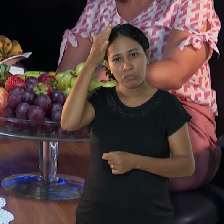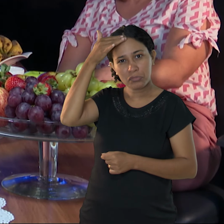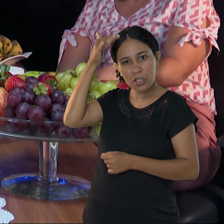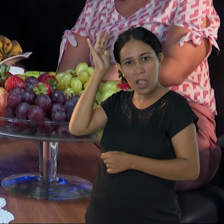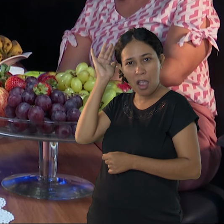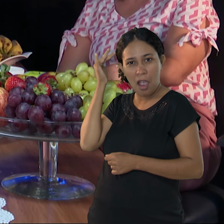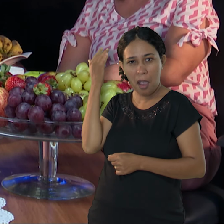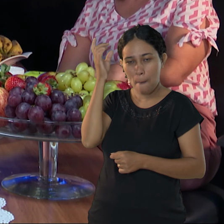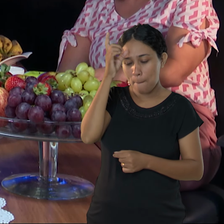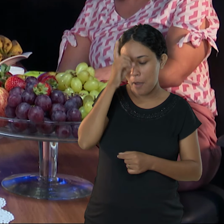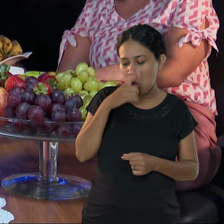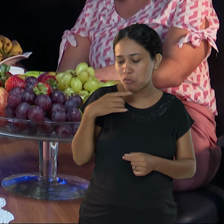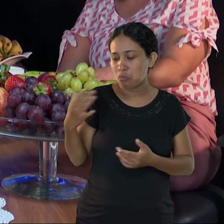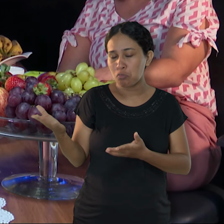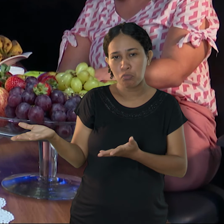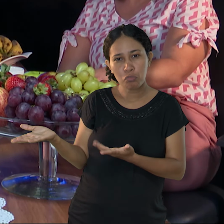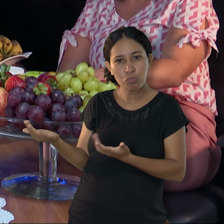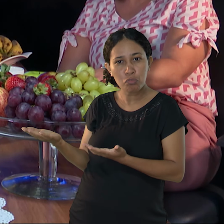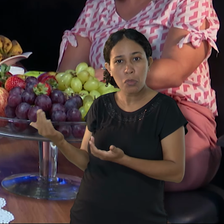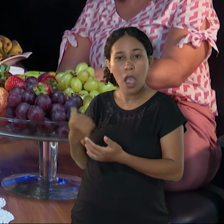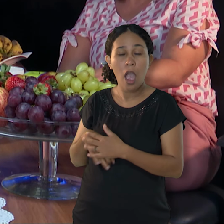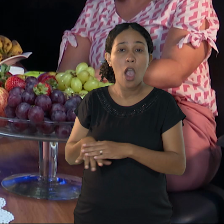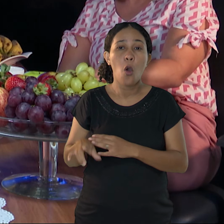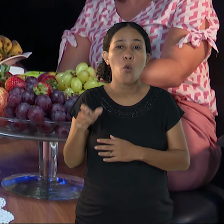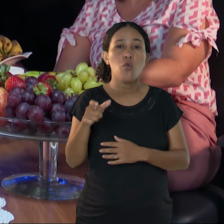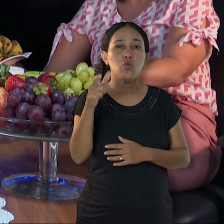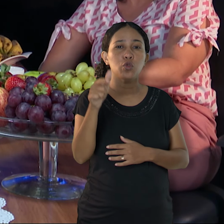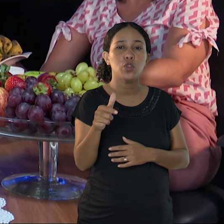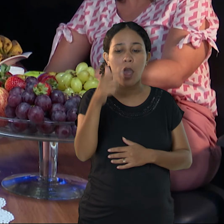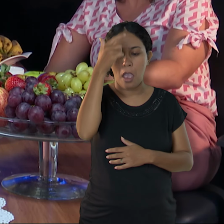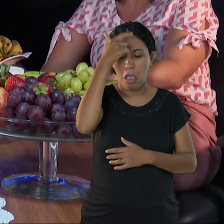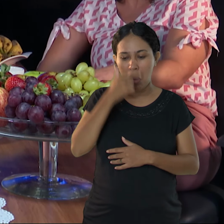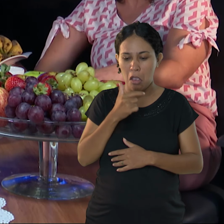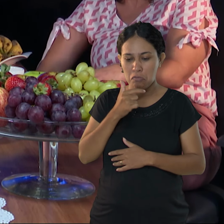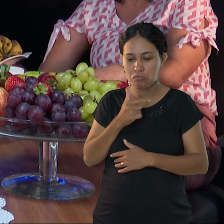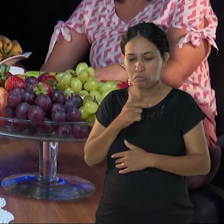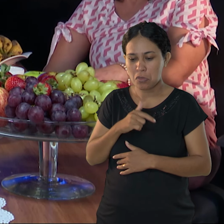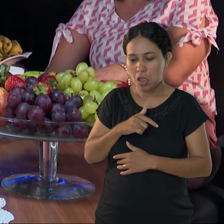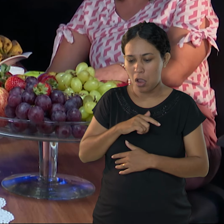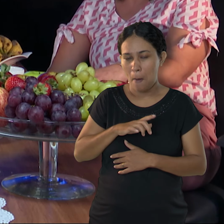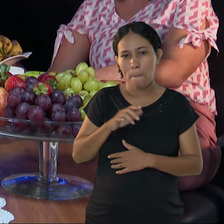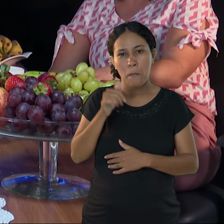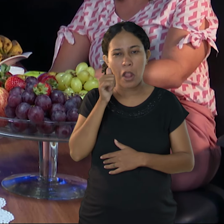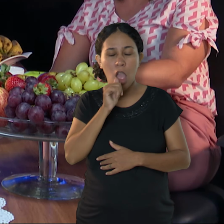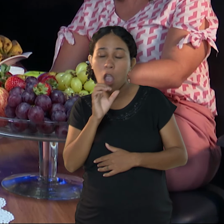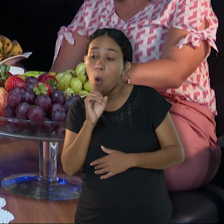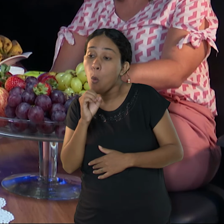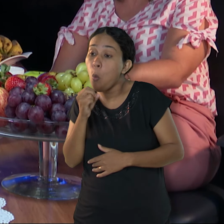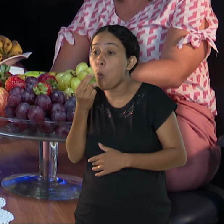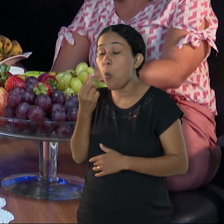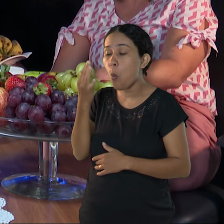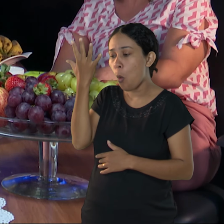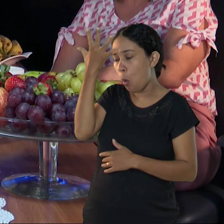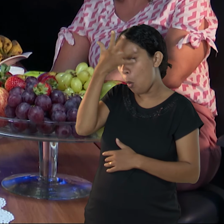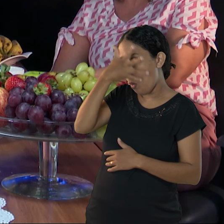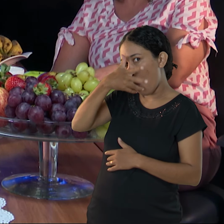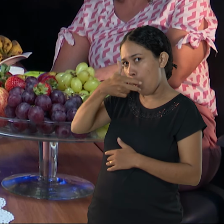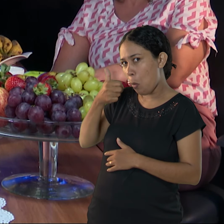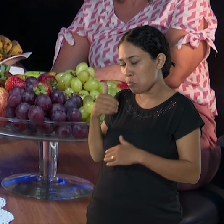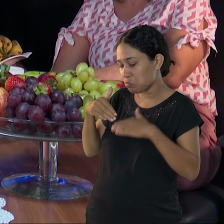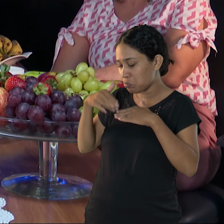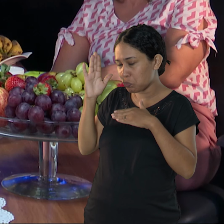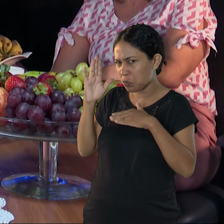né? Você acha que a sua condição de ser mulher ou de ser muito bonita, alguma vez já tirou a sua